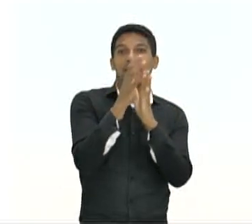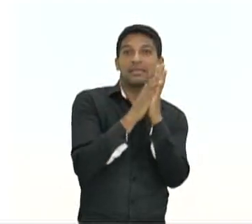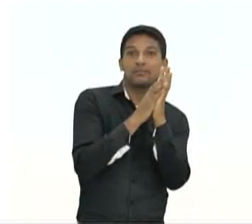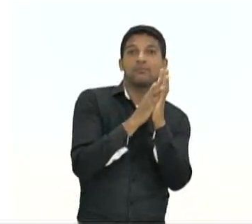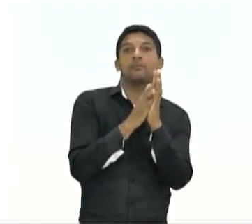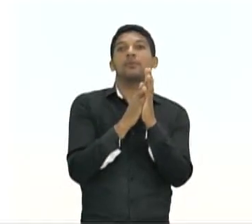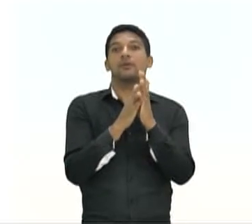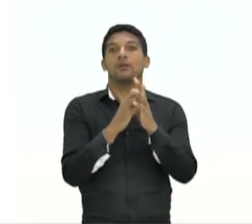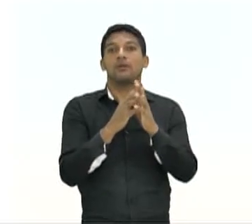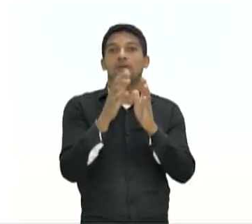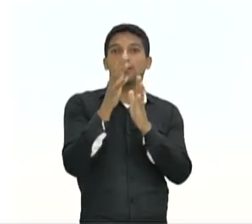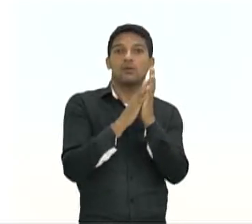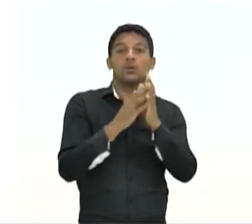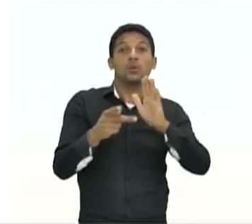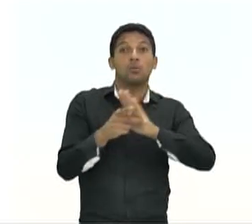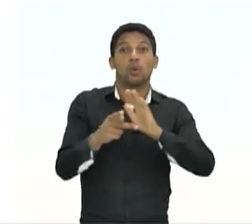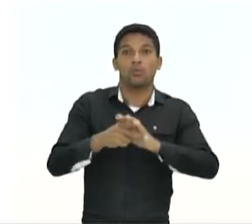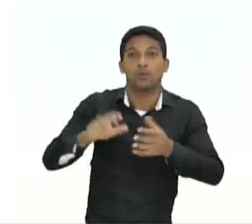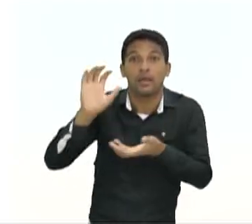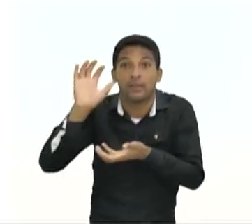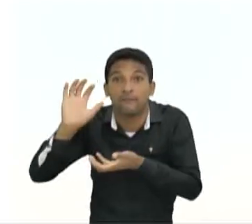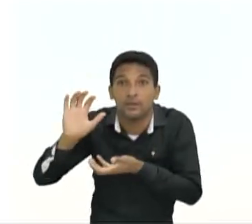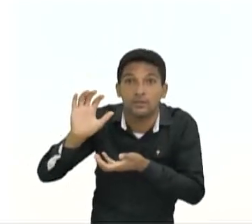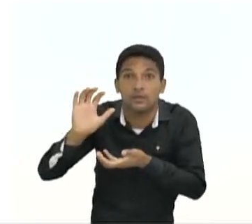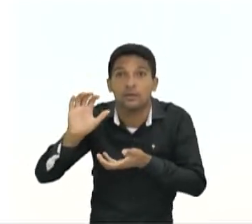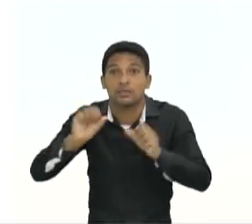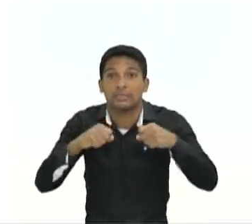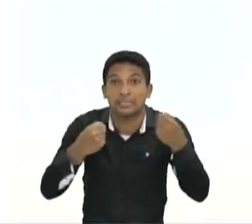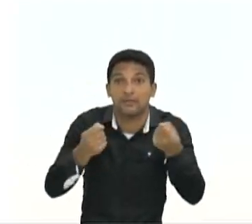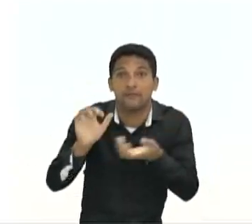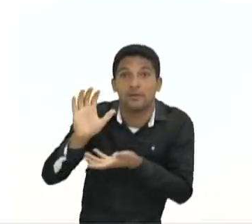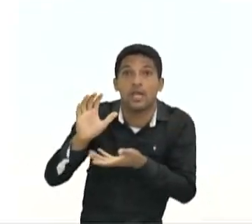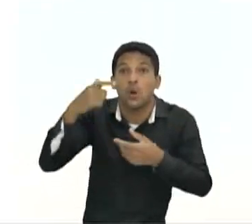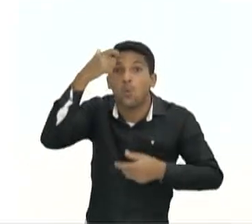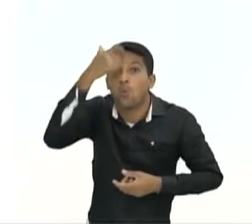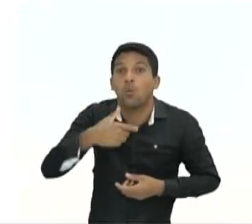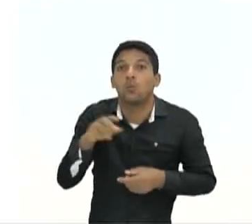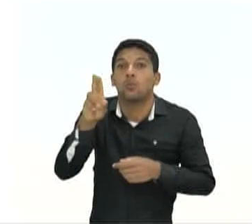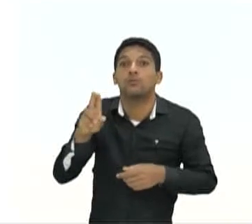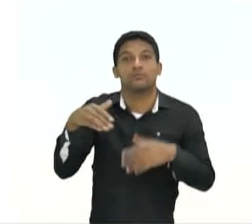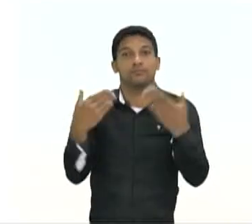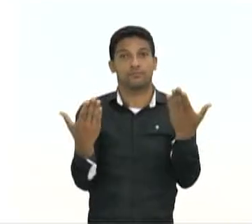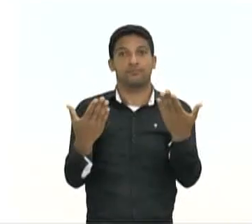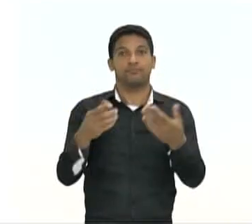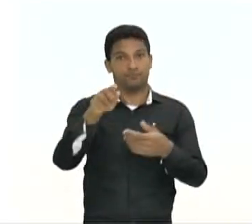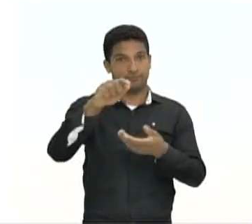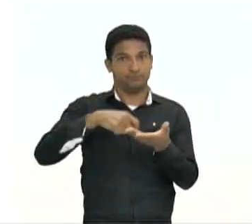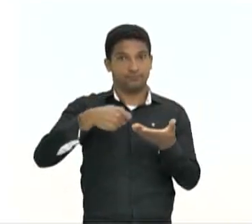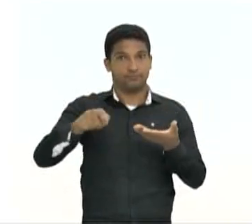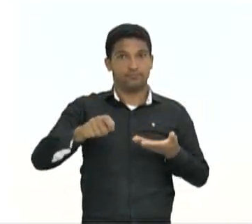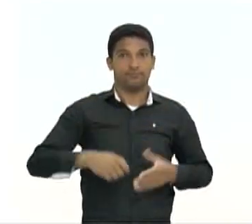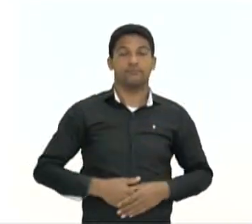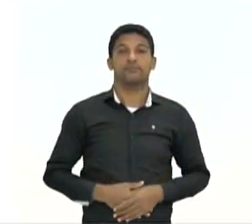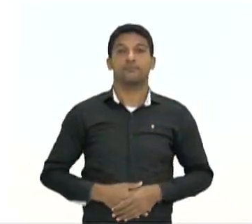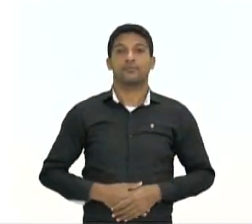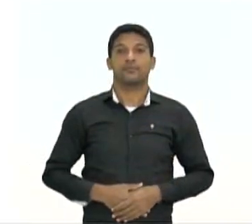beisebol? Então vamos relatar lá a equipe de defesa, quais equipamentos usam. Já já voltamos com a correção.